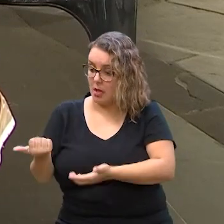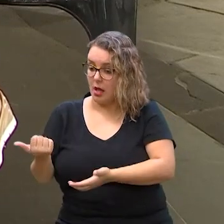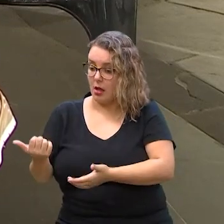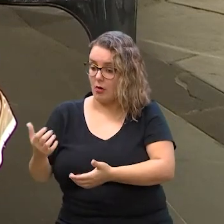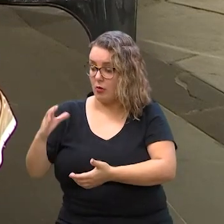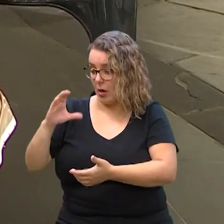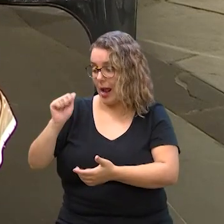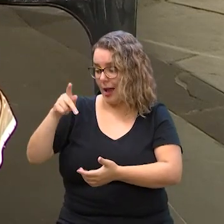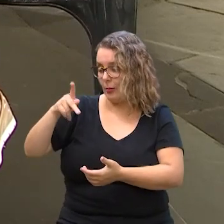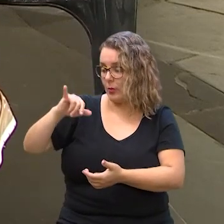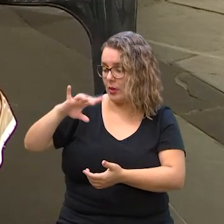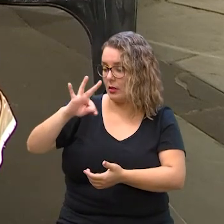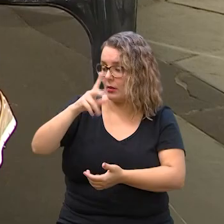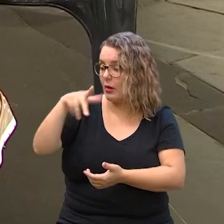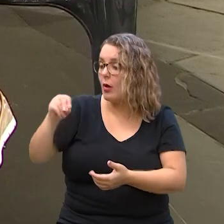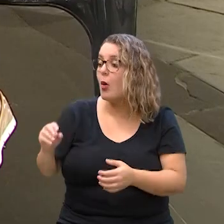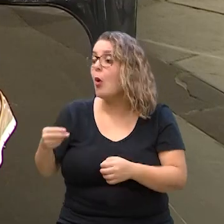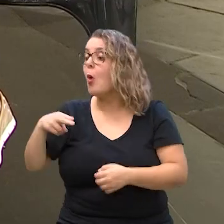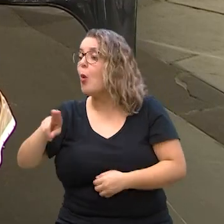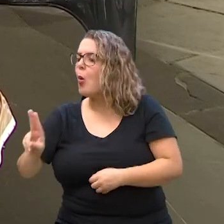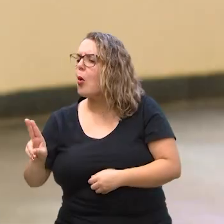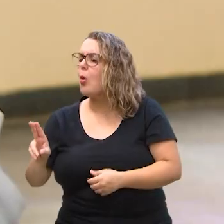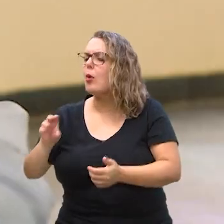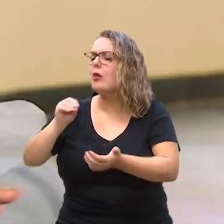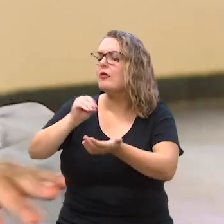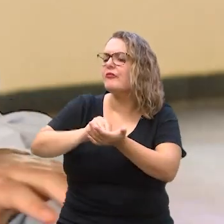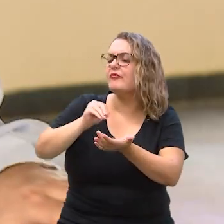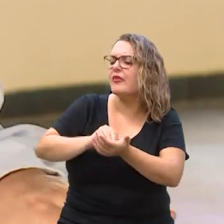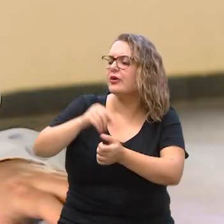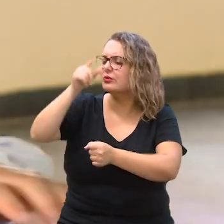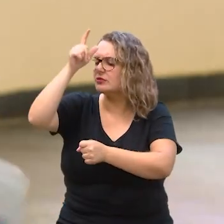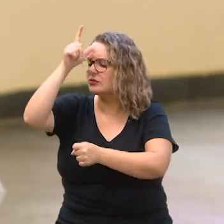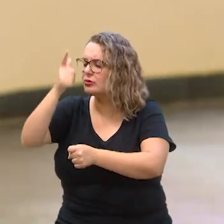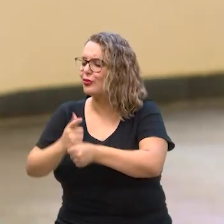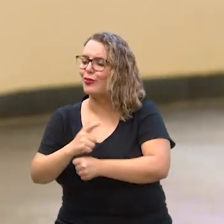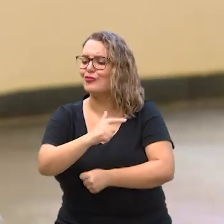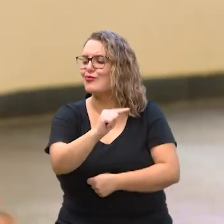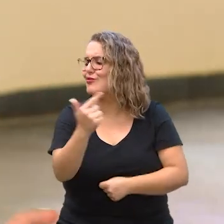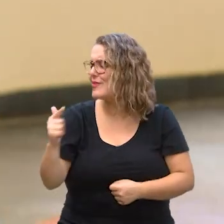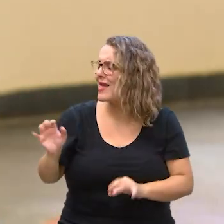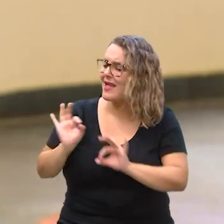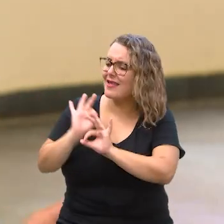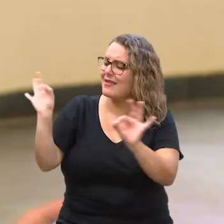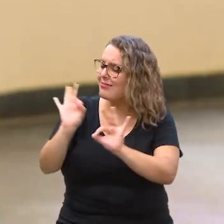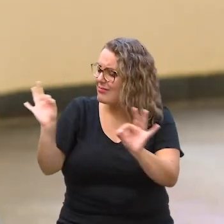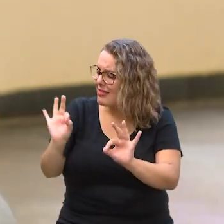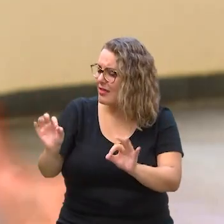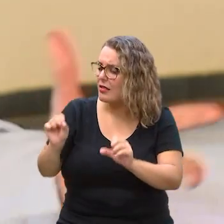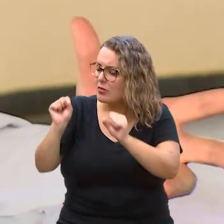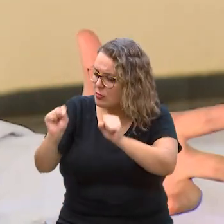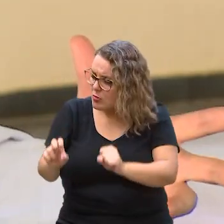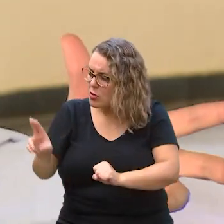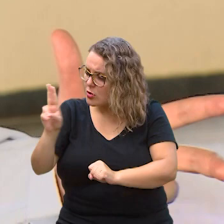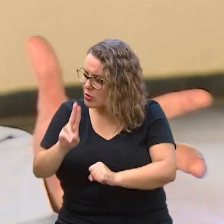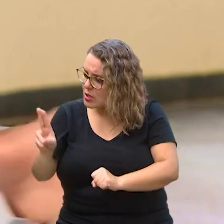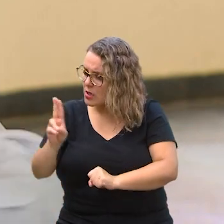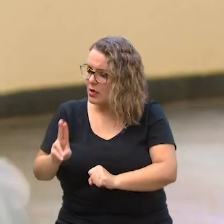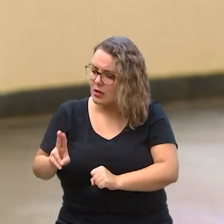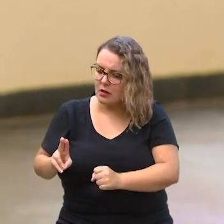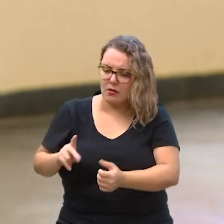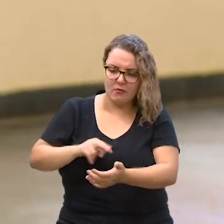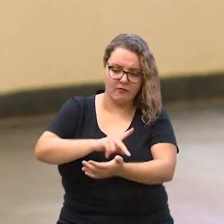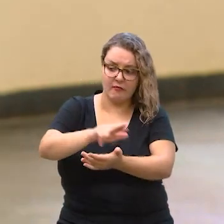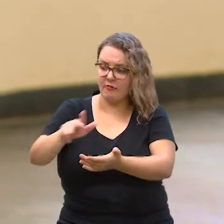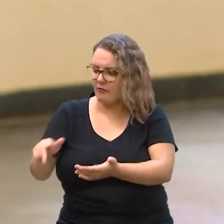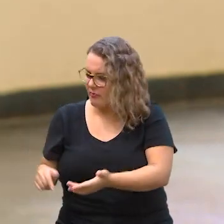moral? Ou você enxerga como uma ausência de líderes e quando você não tem nenhum, você pode usar esse artifício que você falou,